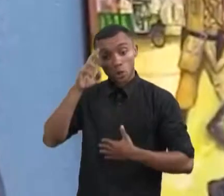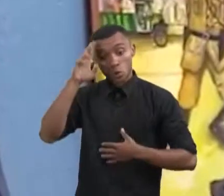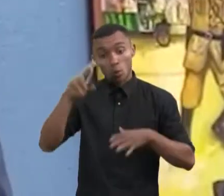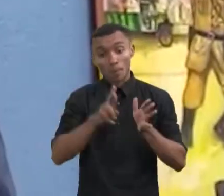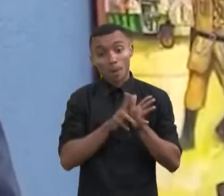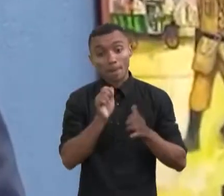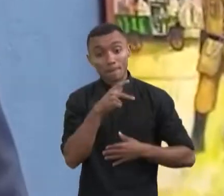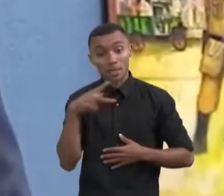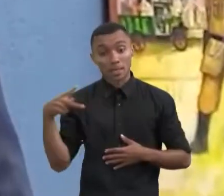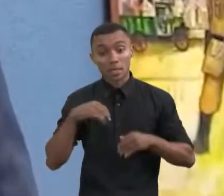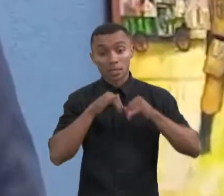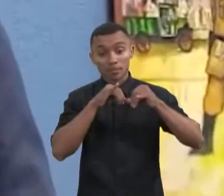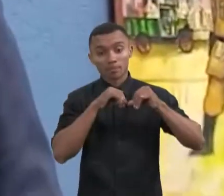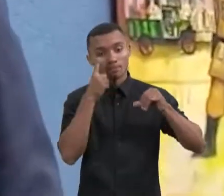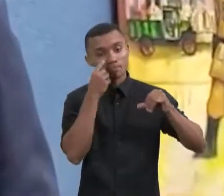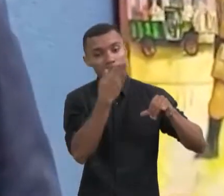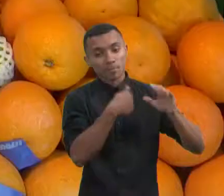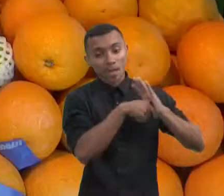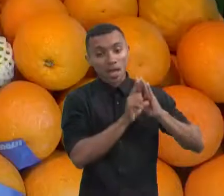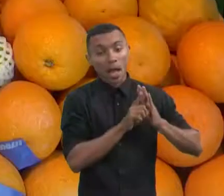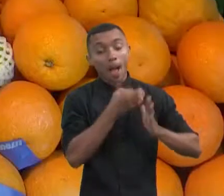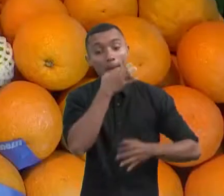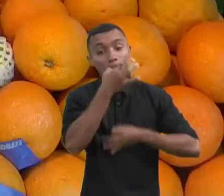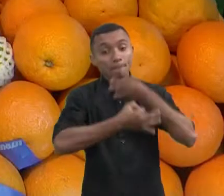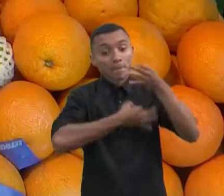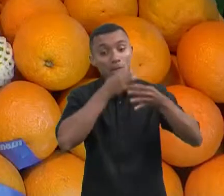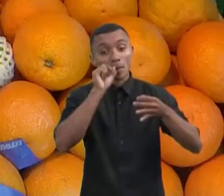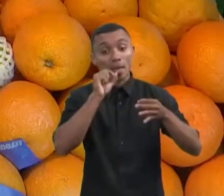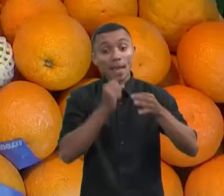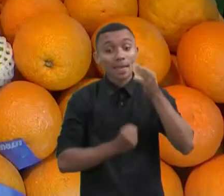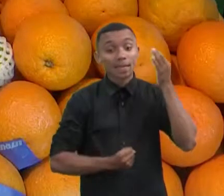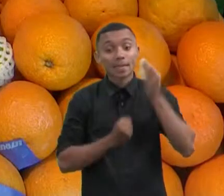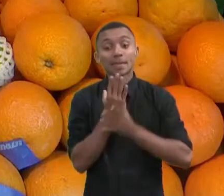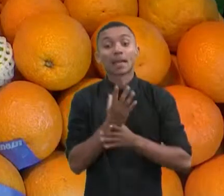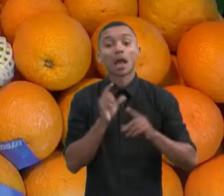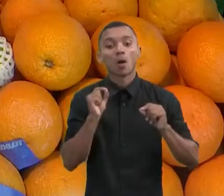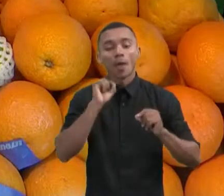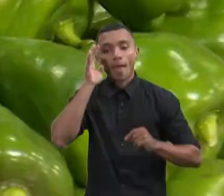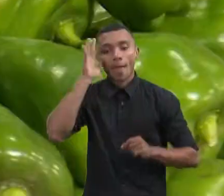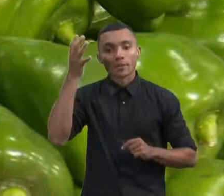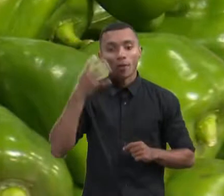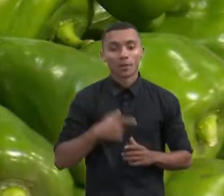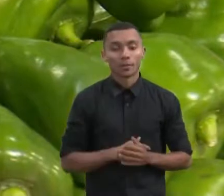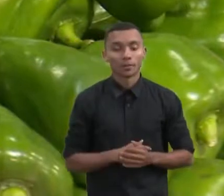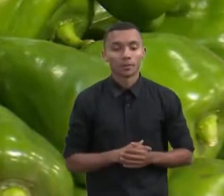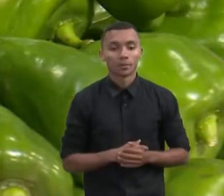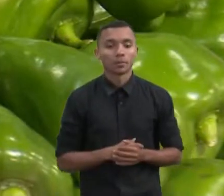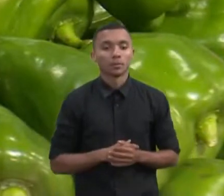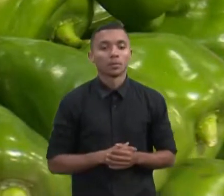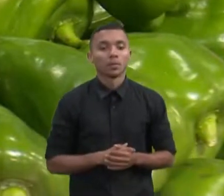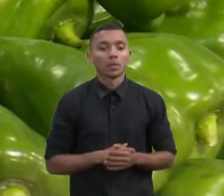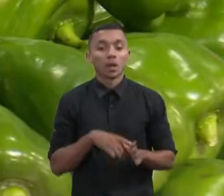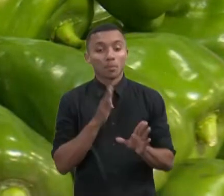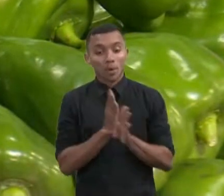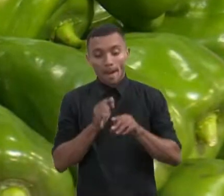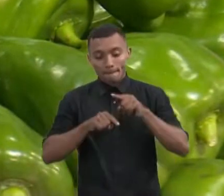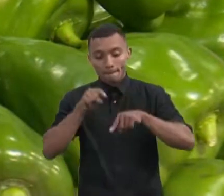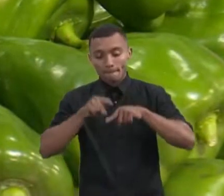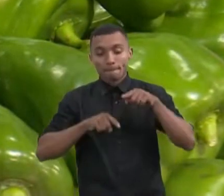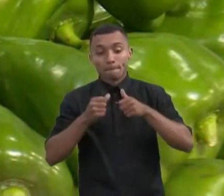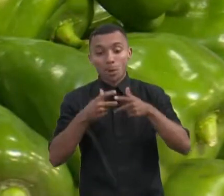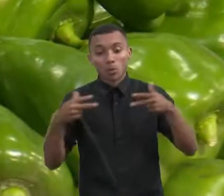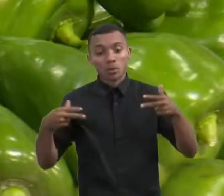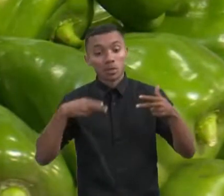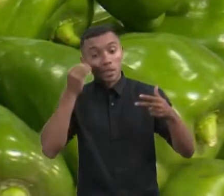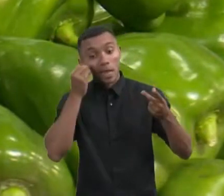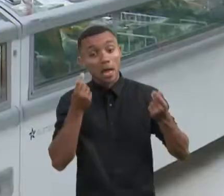diretor-presidente deste supermercado comenta que eles criaram uma alternativa para fazer com que os produtos sejam